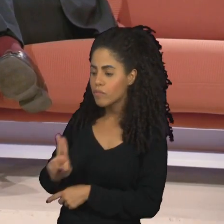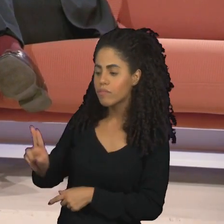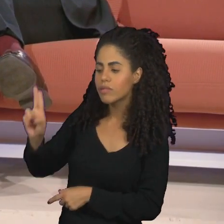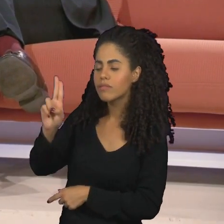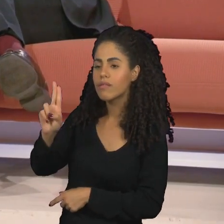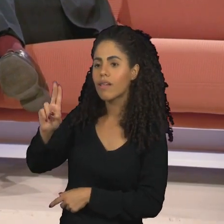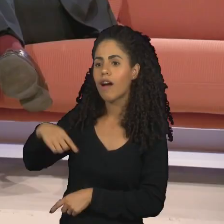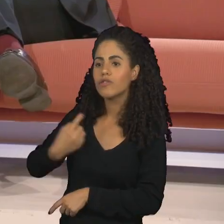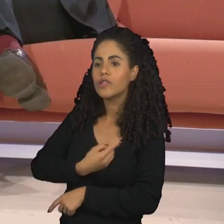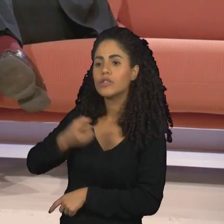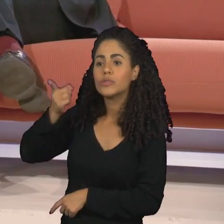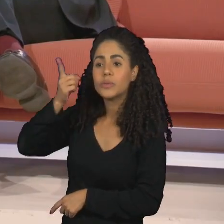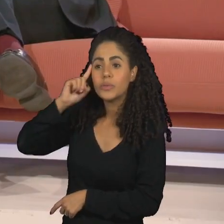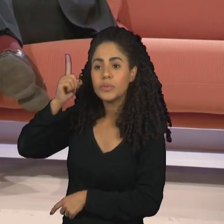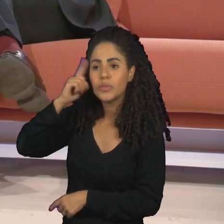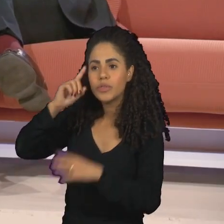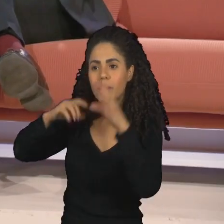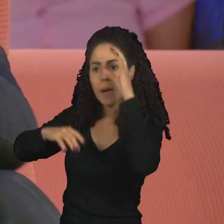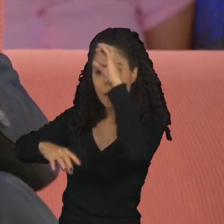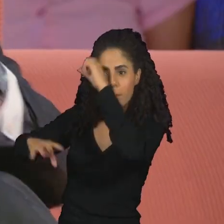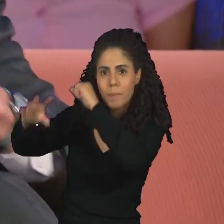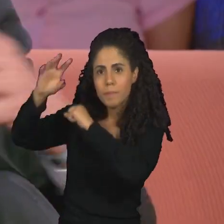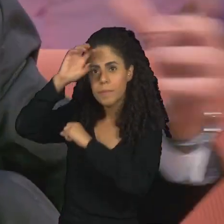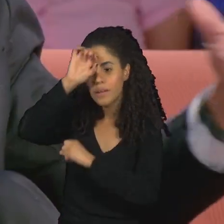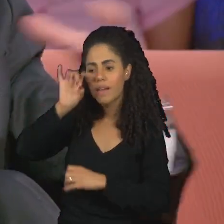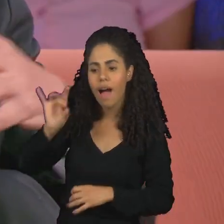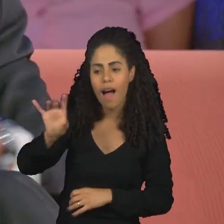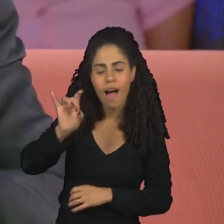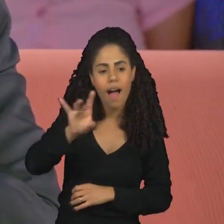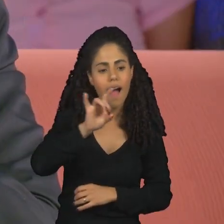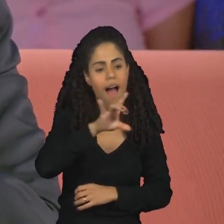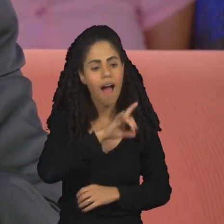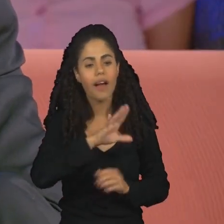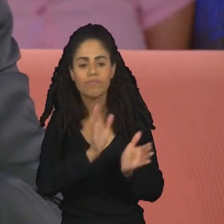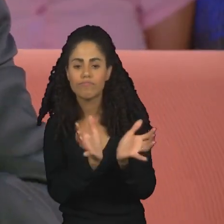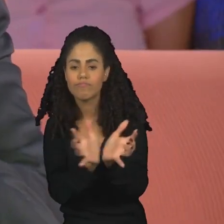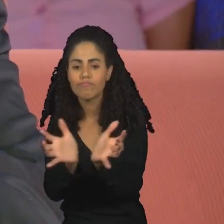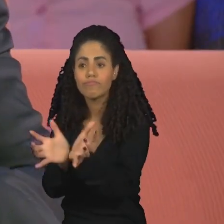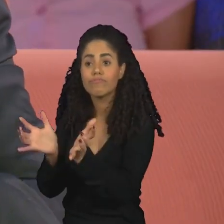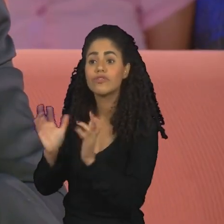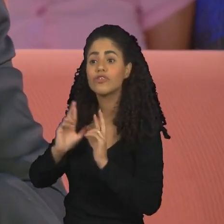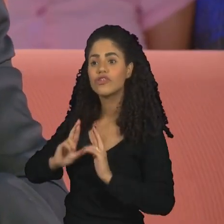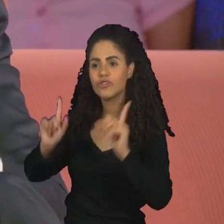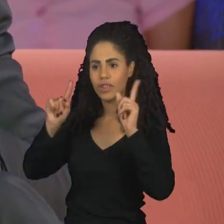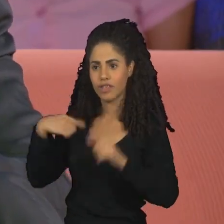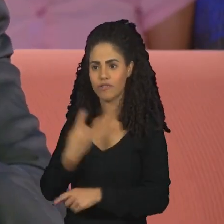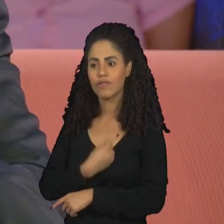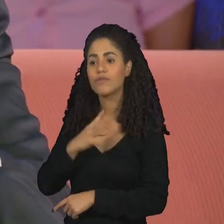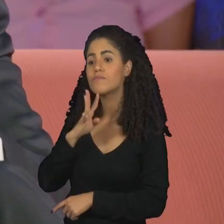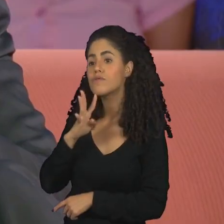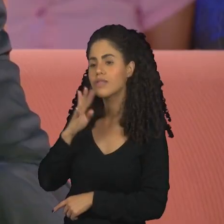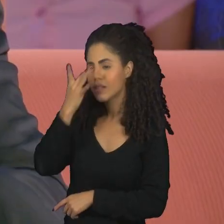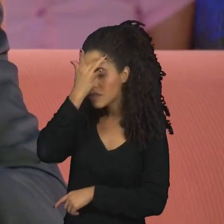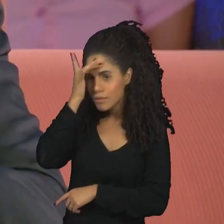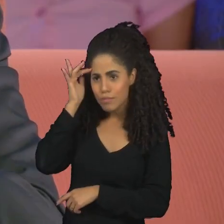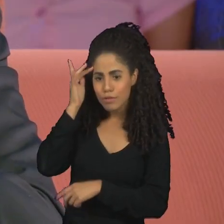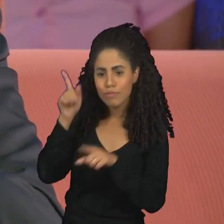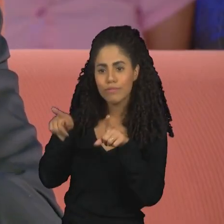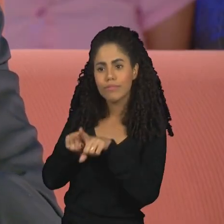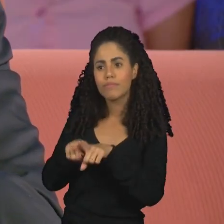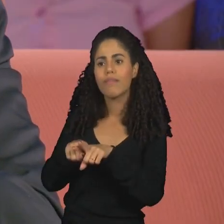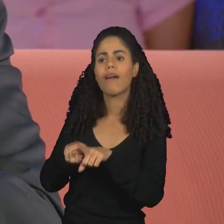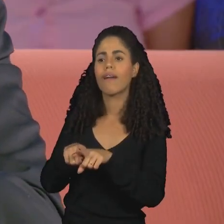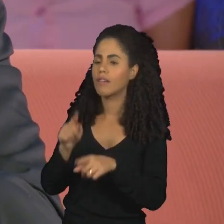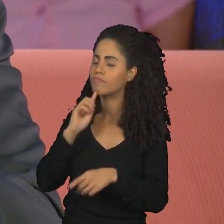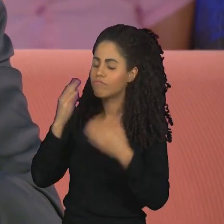gente também, né? Cada orquestra é uma, cada quarteto é um, cada grupo é um. E a gente vai conhecendo as pessoas vão conhecendo a gente,